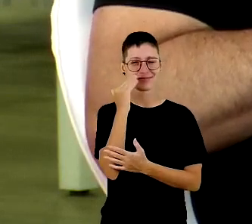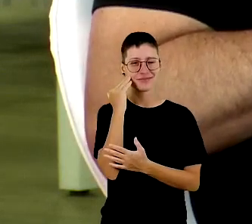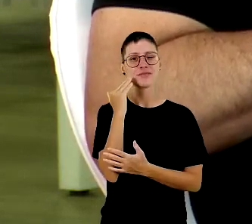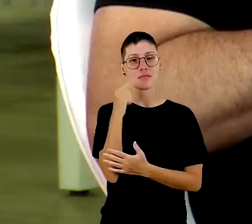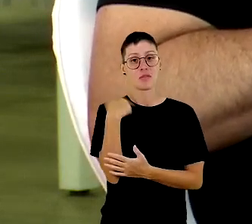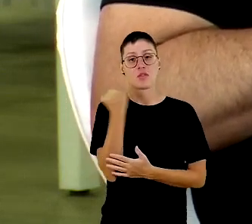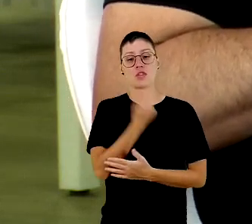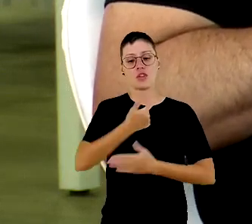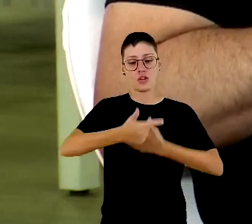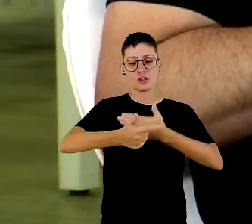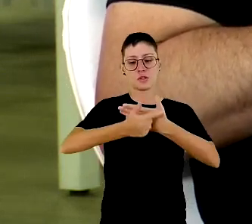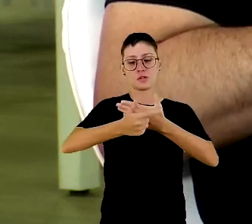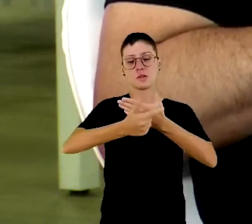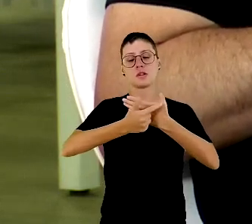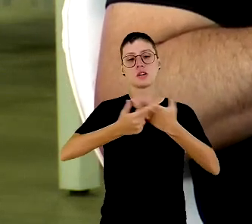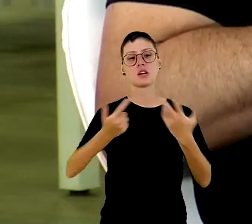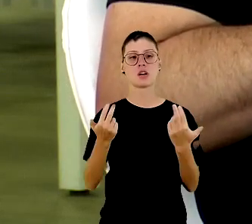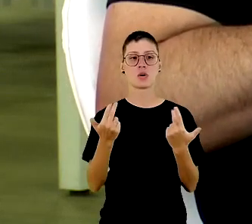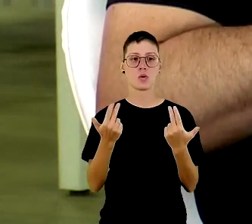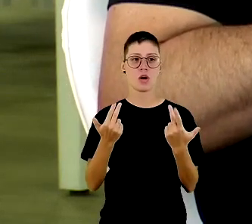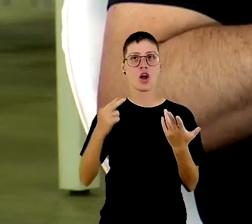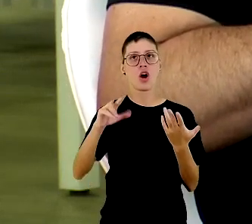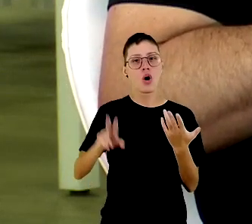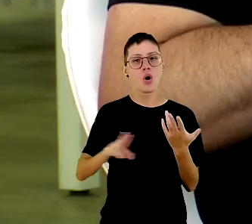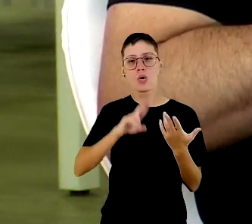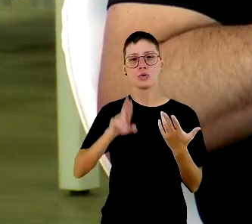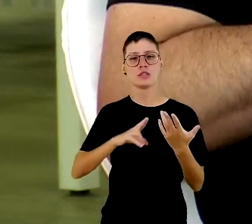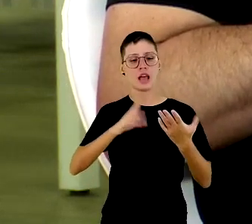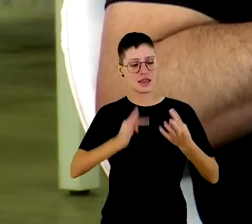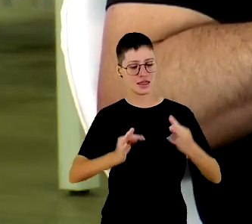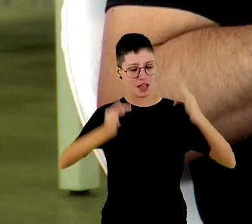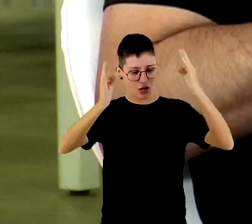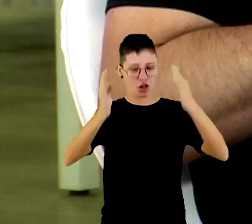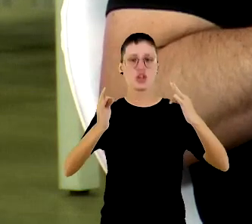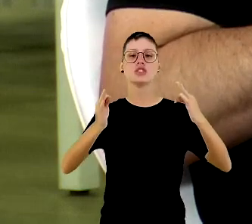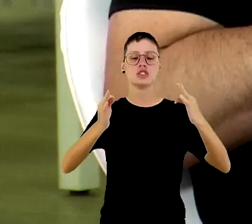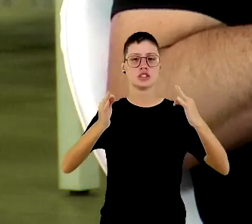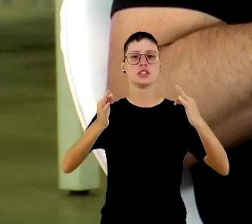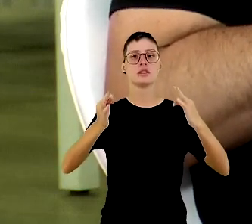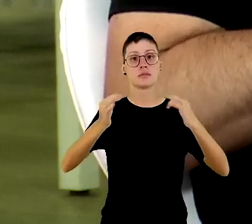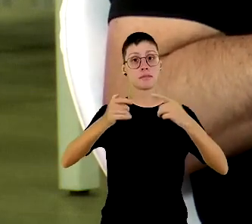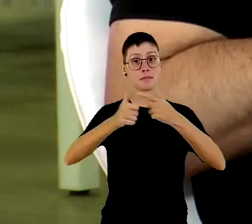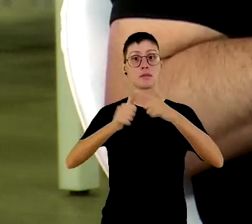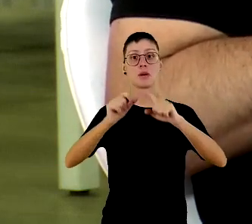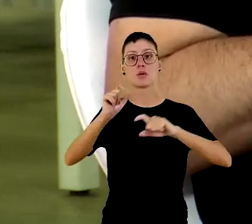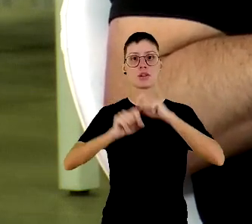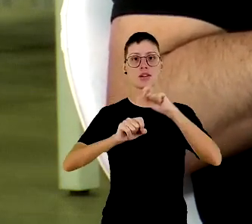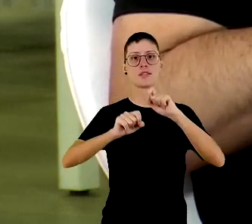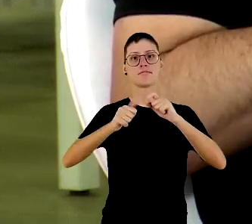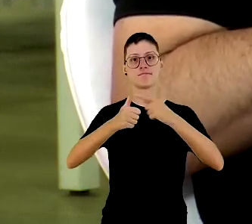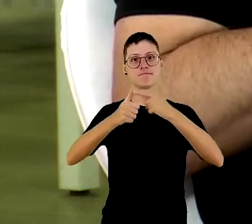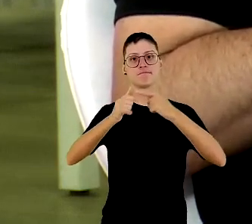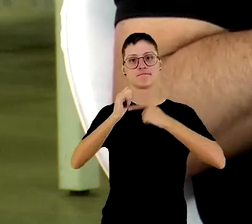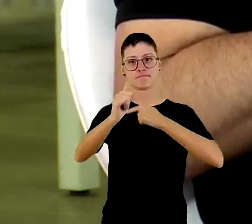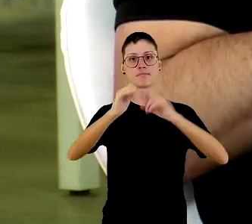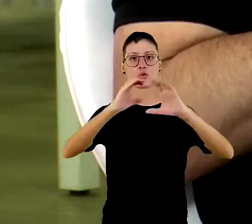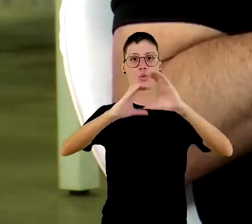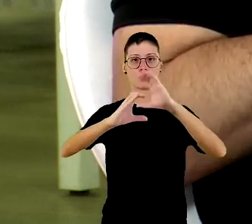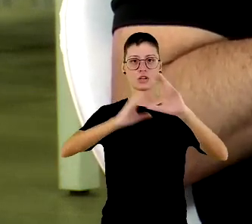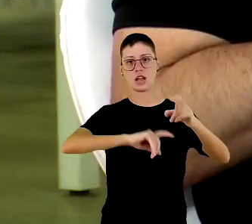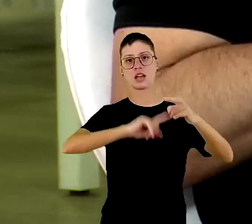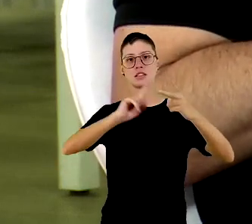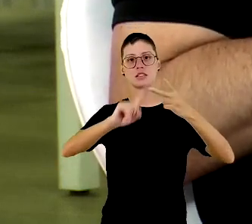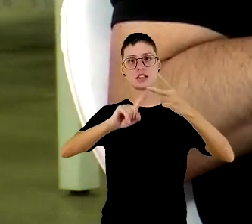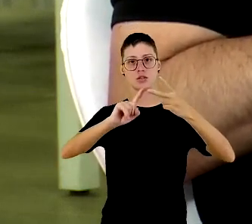né, de usar a tecnologia é, primeiro, para comunicar, segundo, para